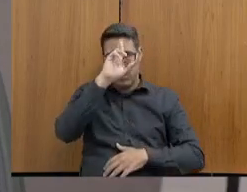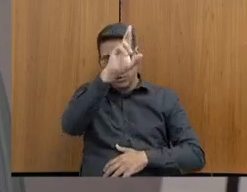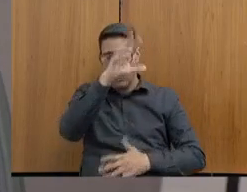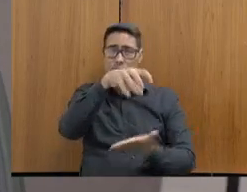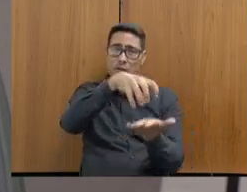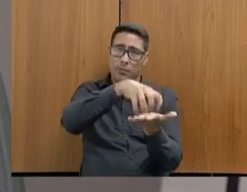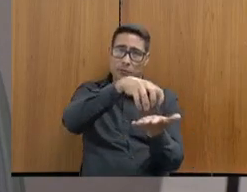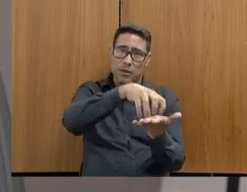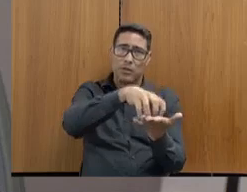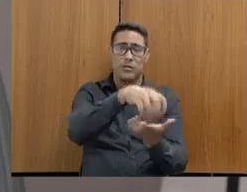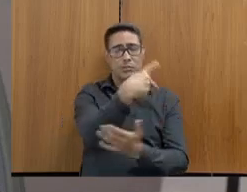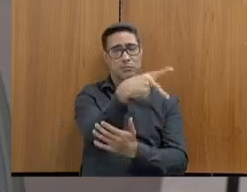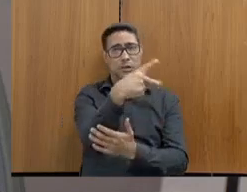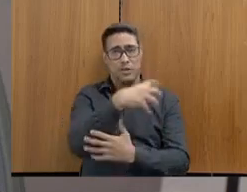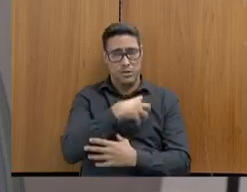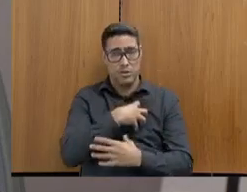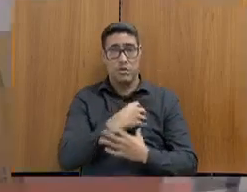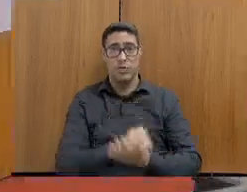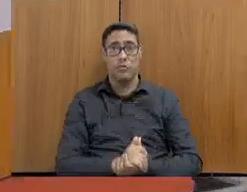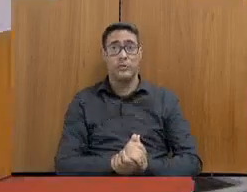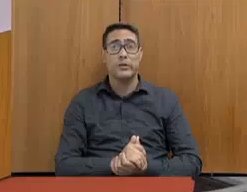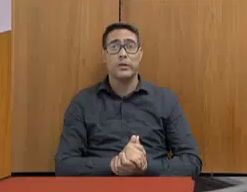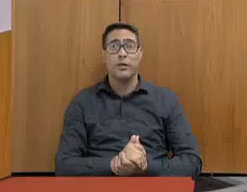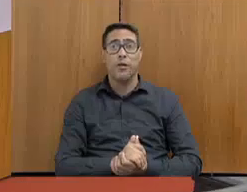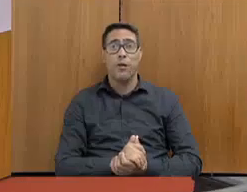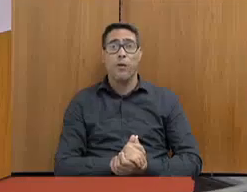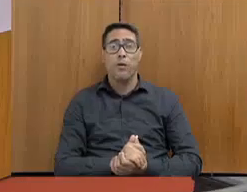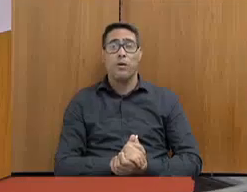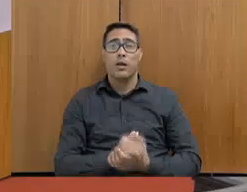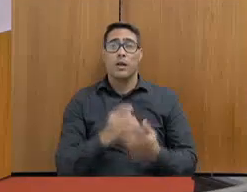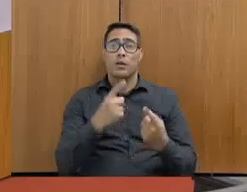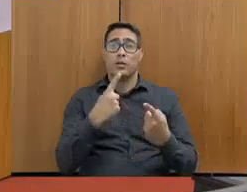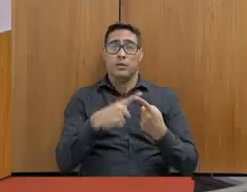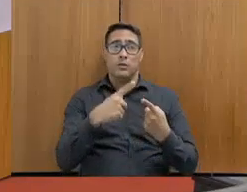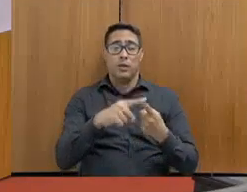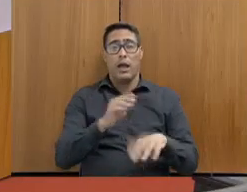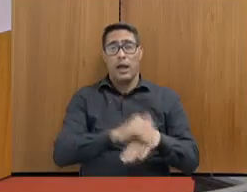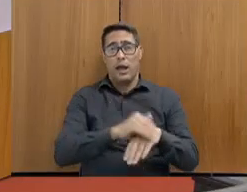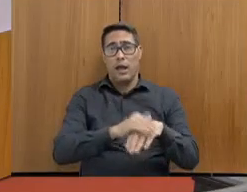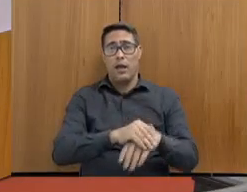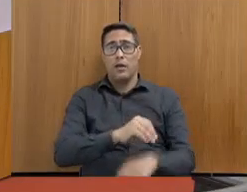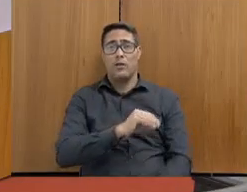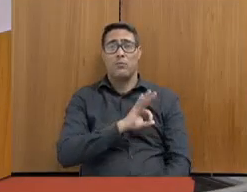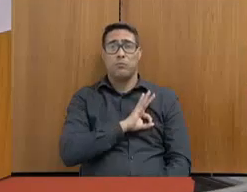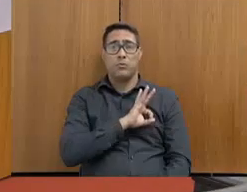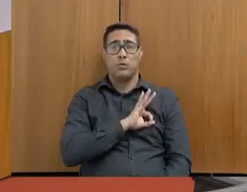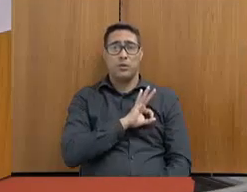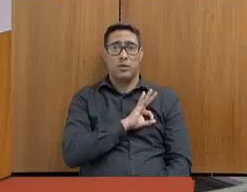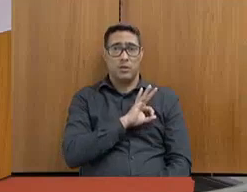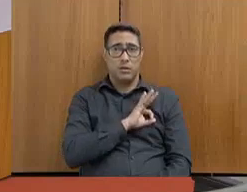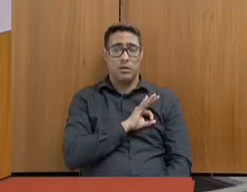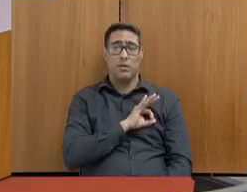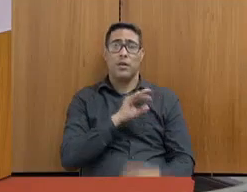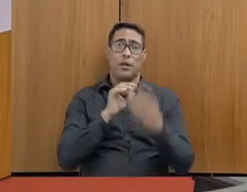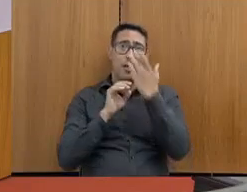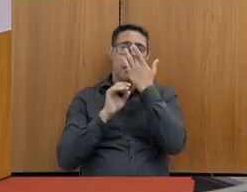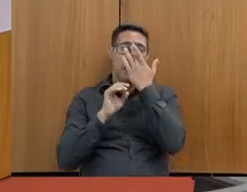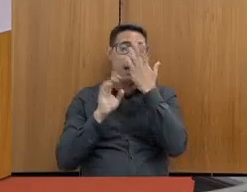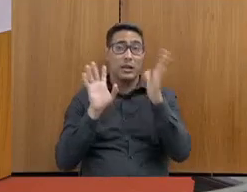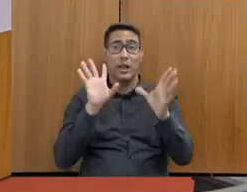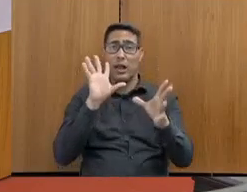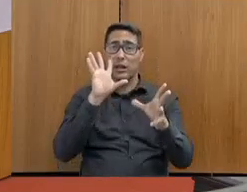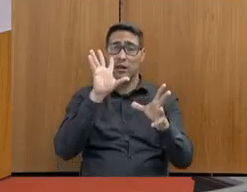é porque na verdade é deputada a polícia ela não está partada da sociedade a polícia